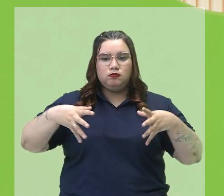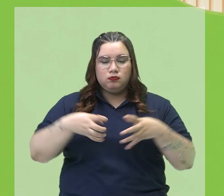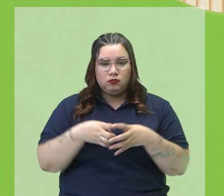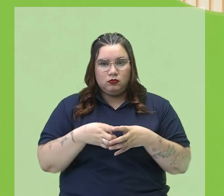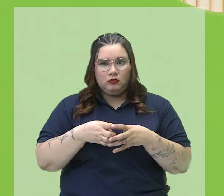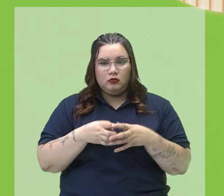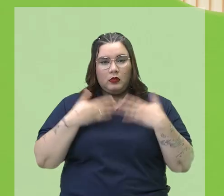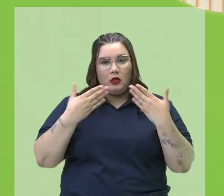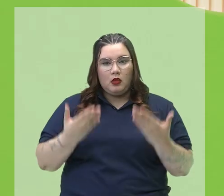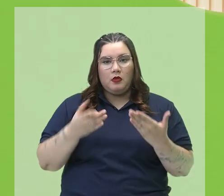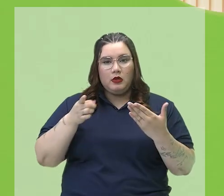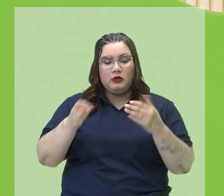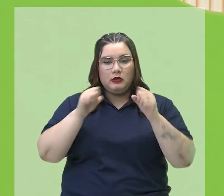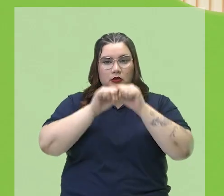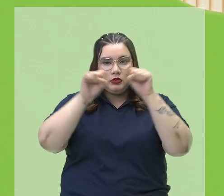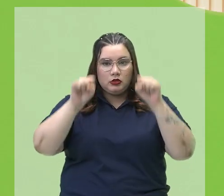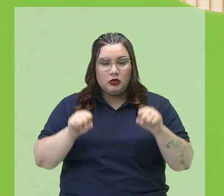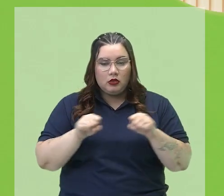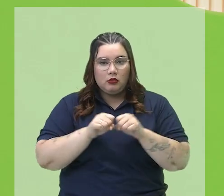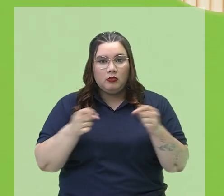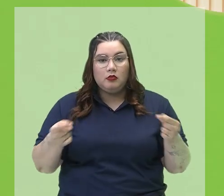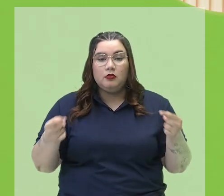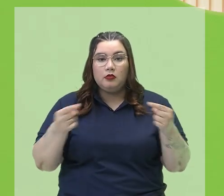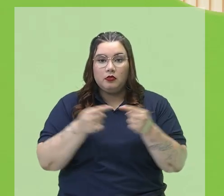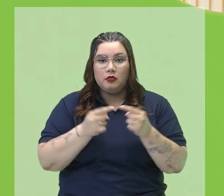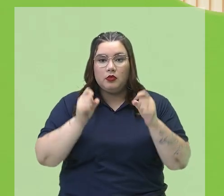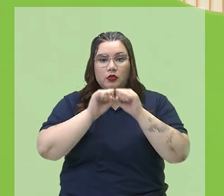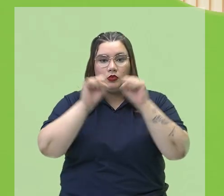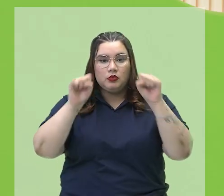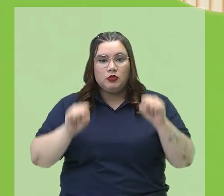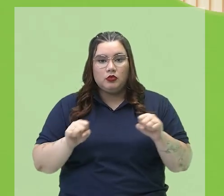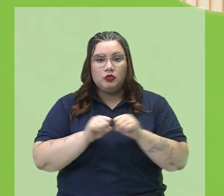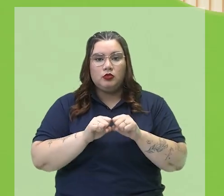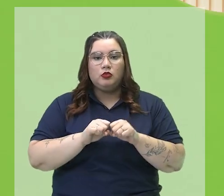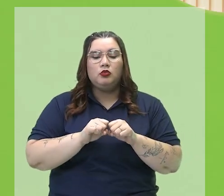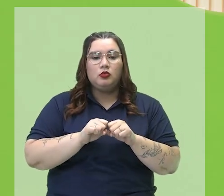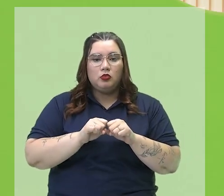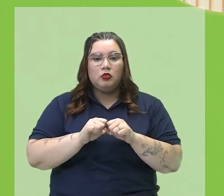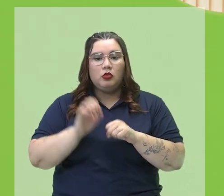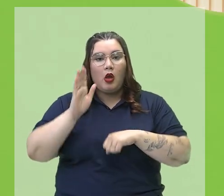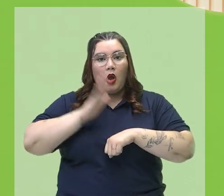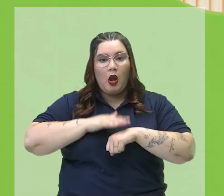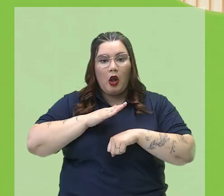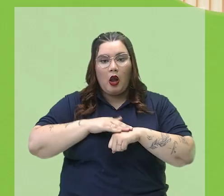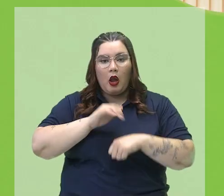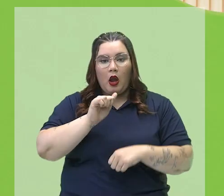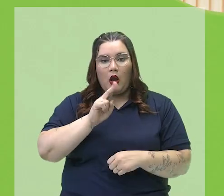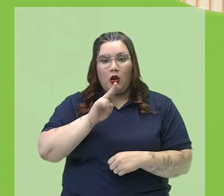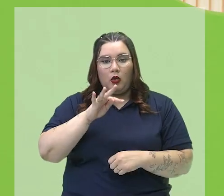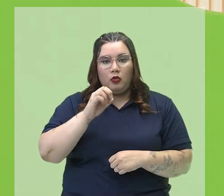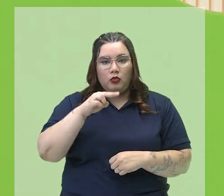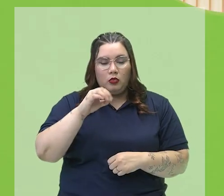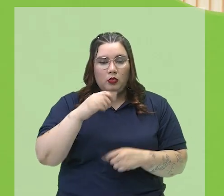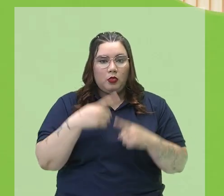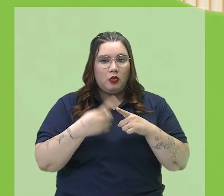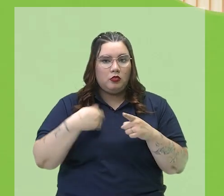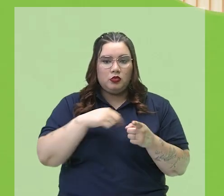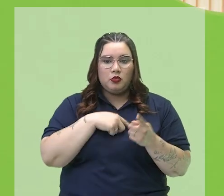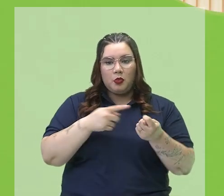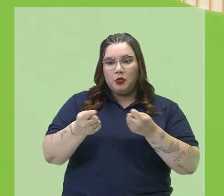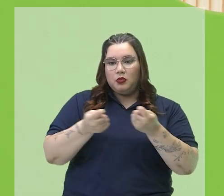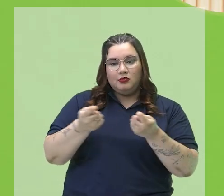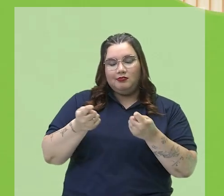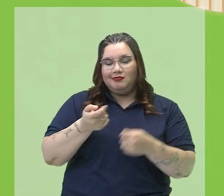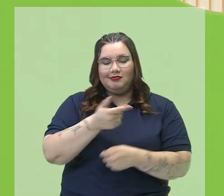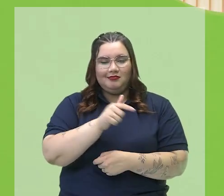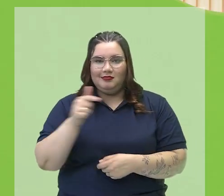esse sistema aí, pessoal, por exemplo, ele é um sistema chamado sistema autônomo, porque a gente não tem controle sobre ele,